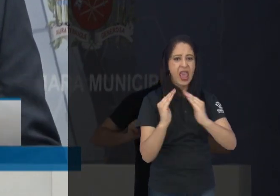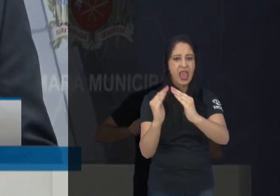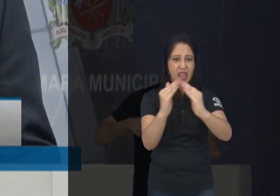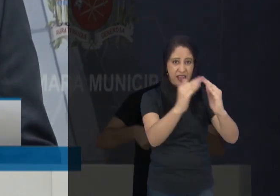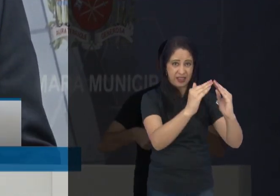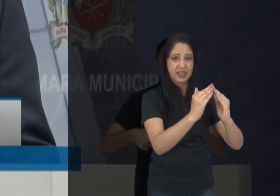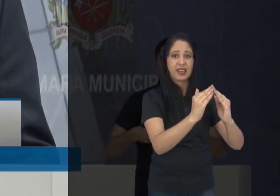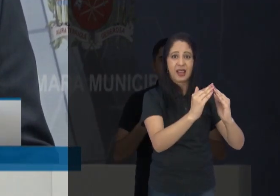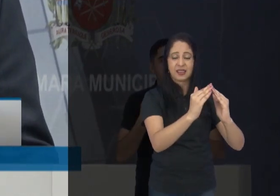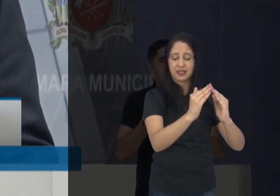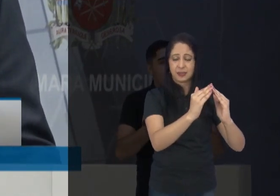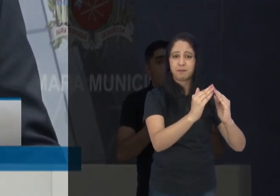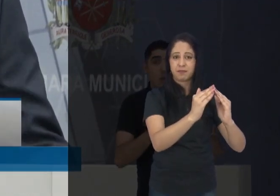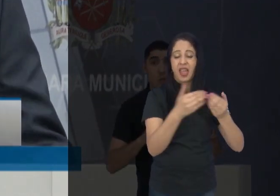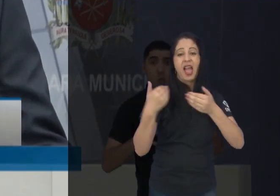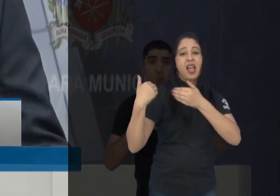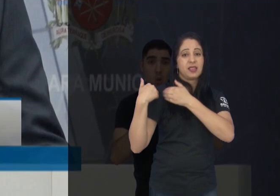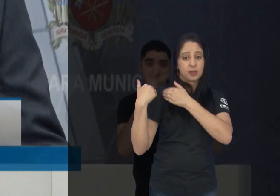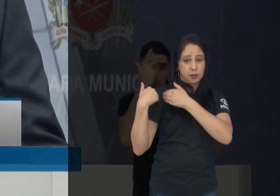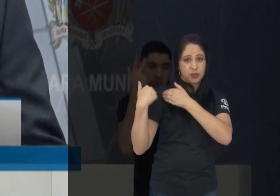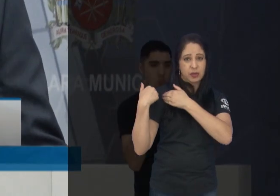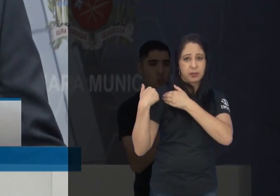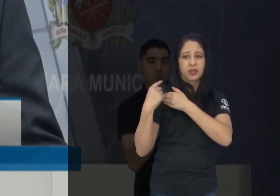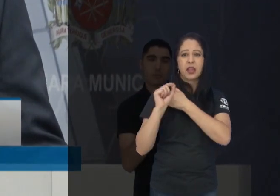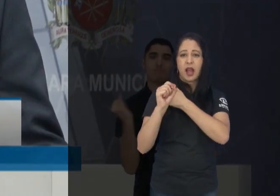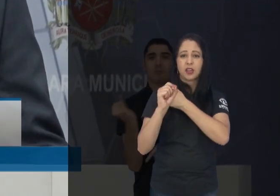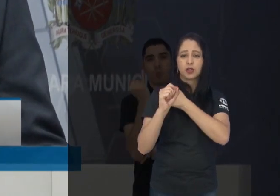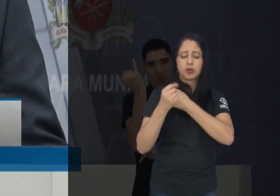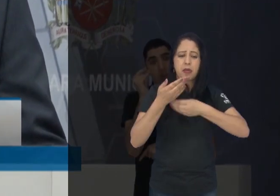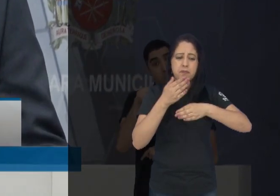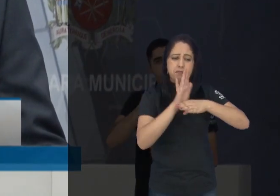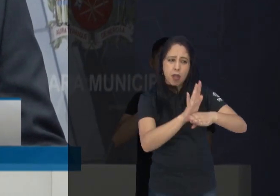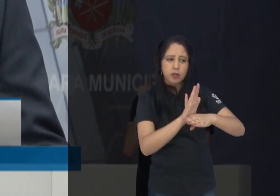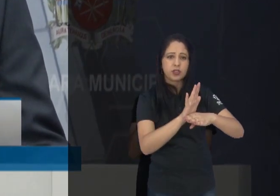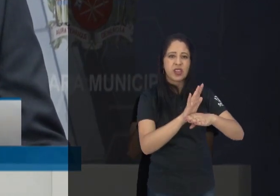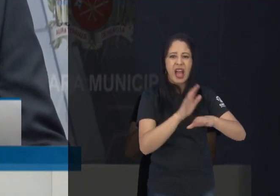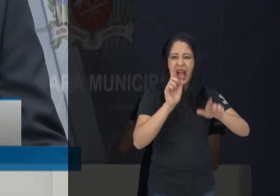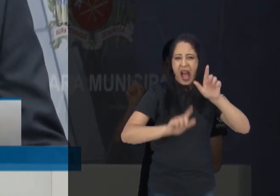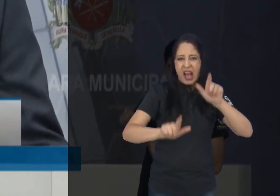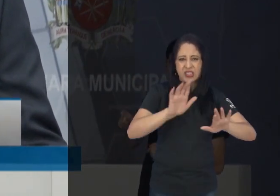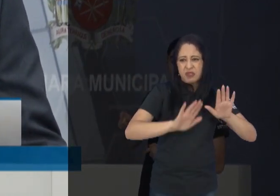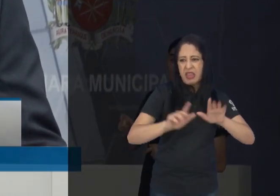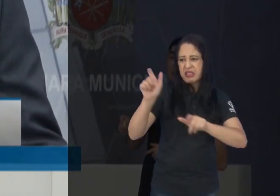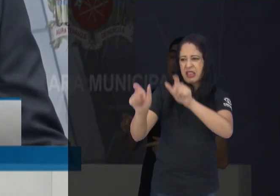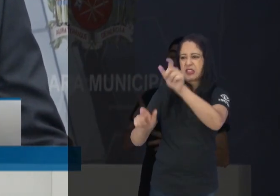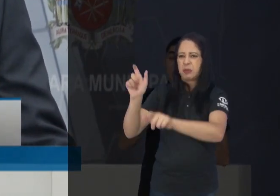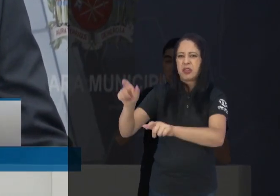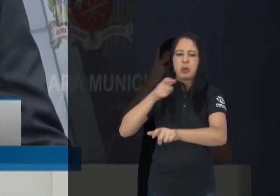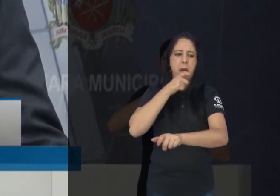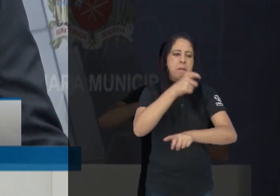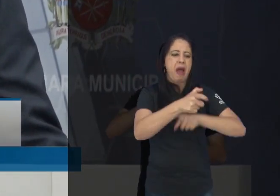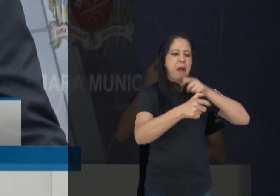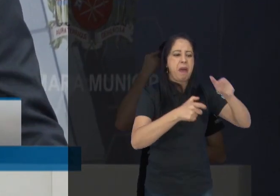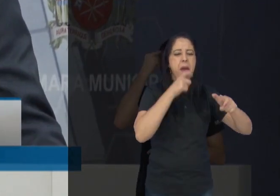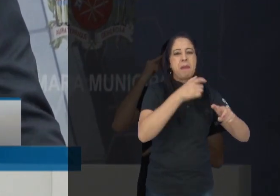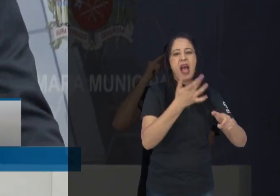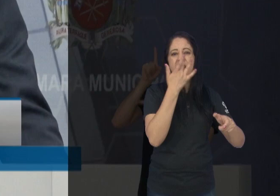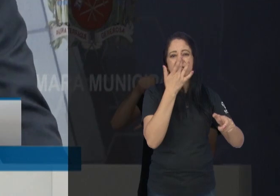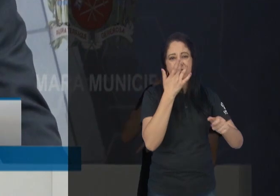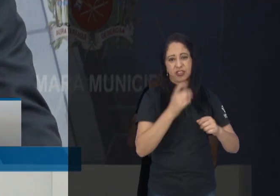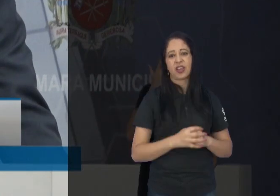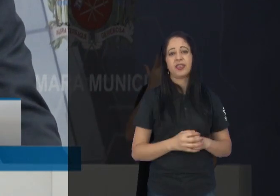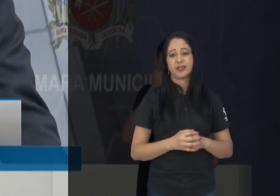o bem-estar de todos do condomínio. Muitas vezes, visto como chato, o síndico está apenas cumprindo